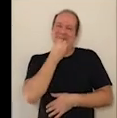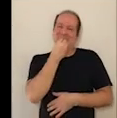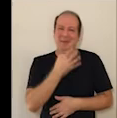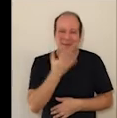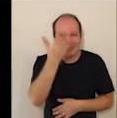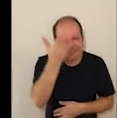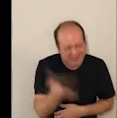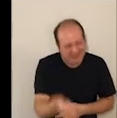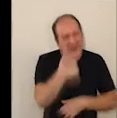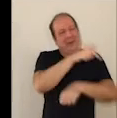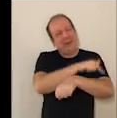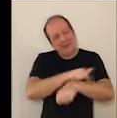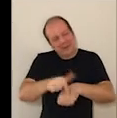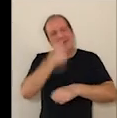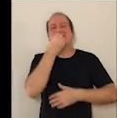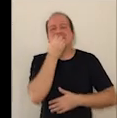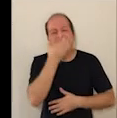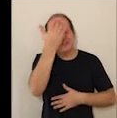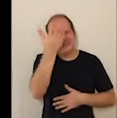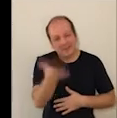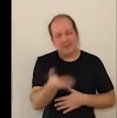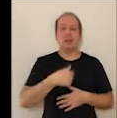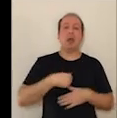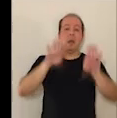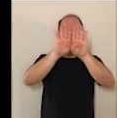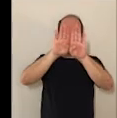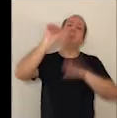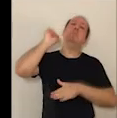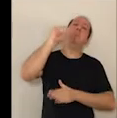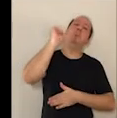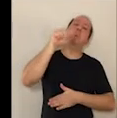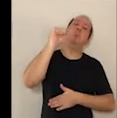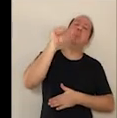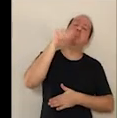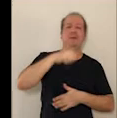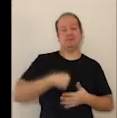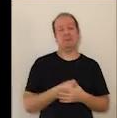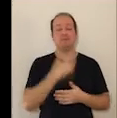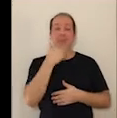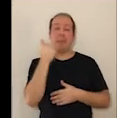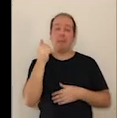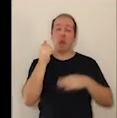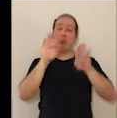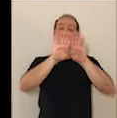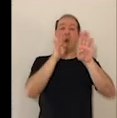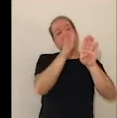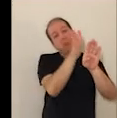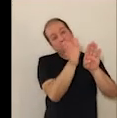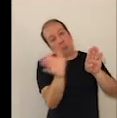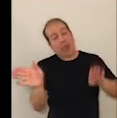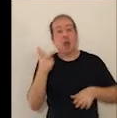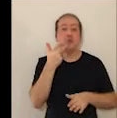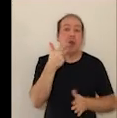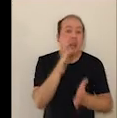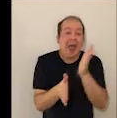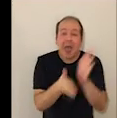Generoso, senhor. Generoso, senhor. Batidos na porta. É melhor sair pela porta dos fundos e